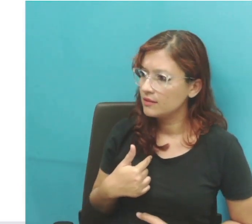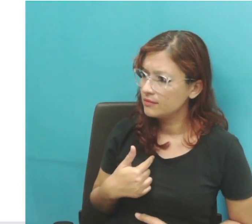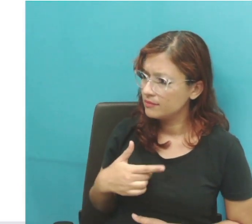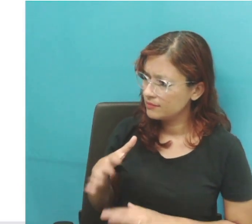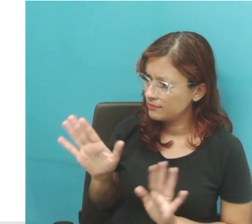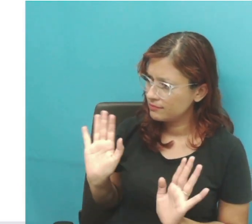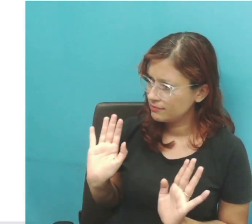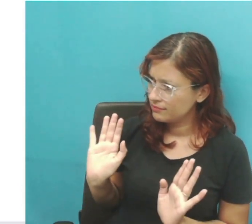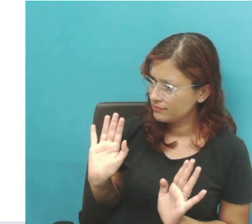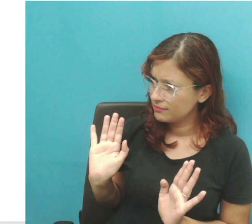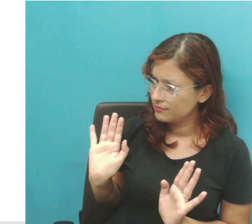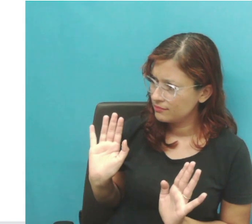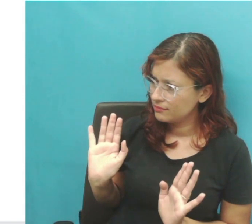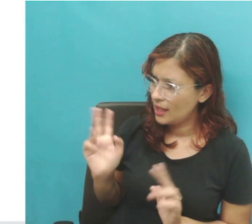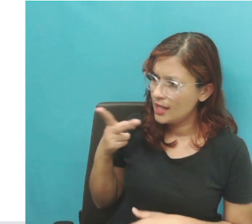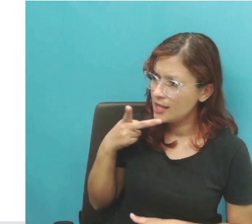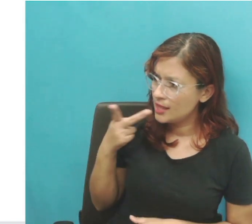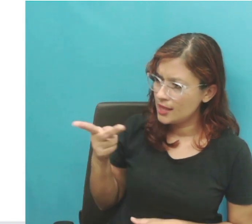Aí eu falo: